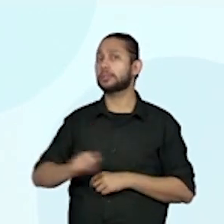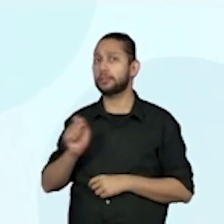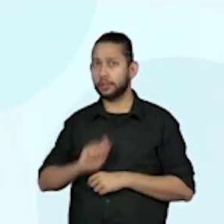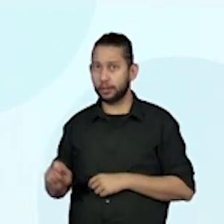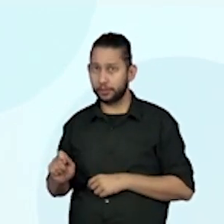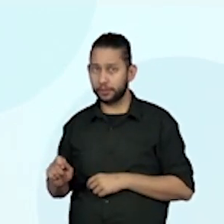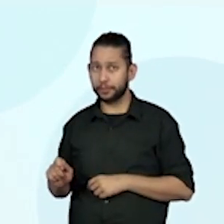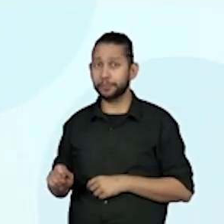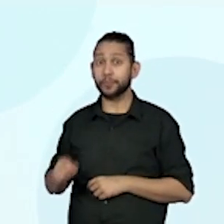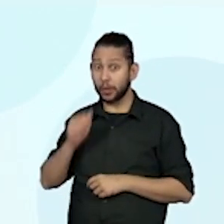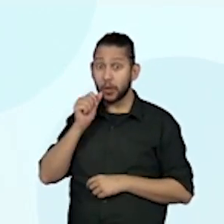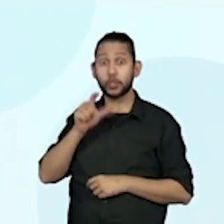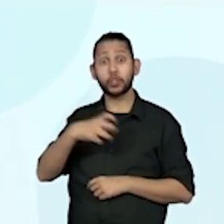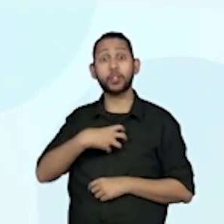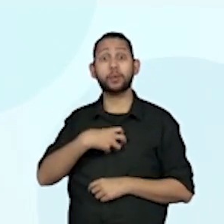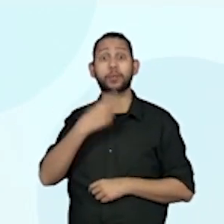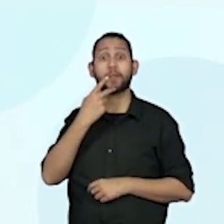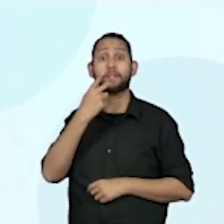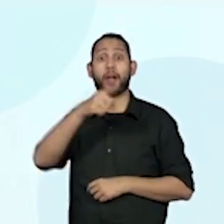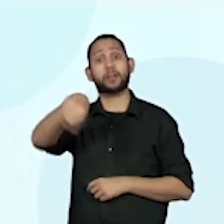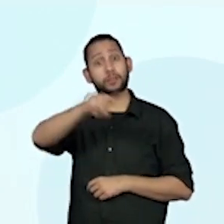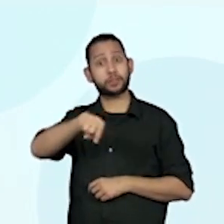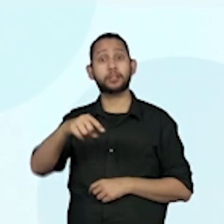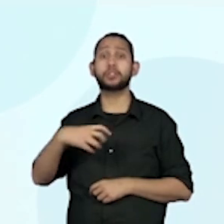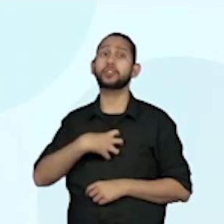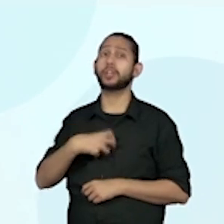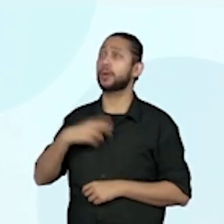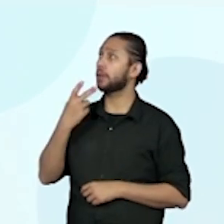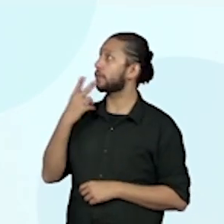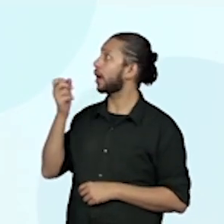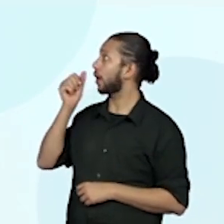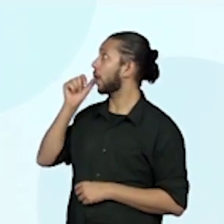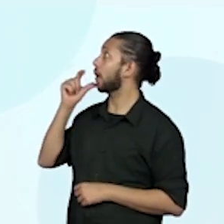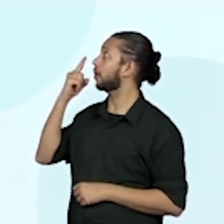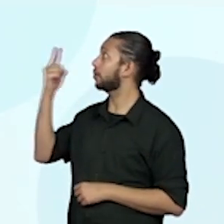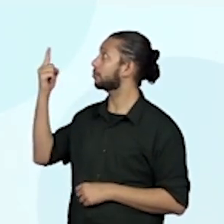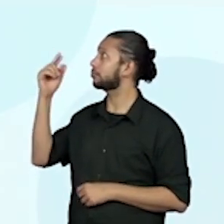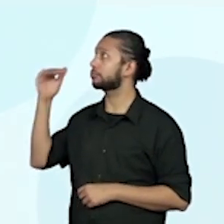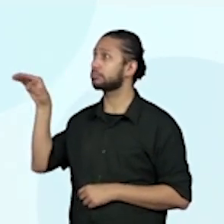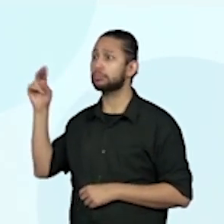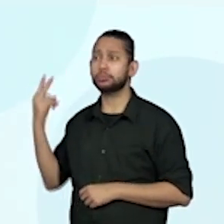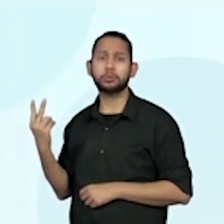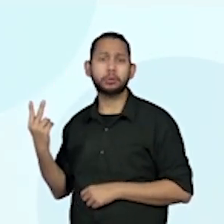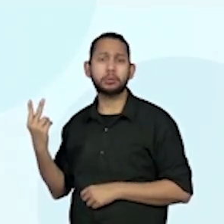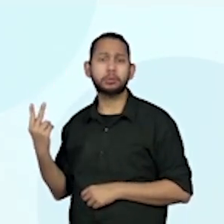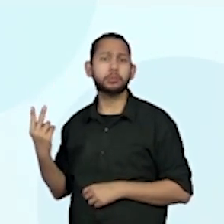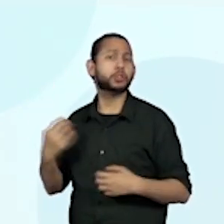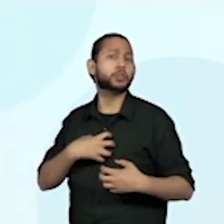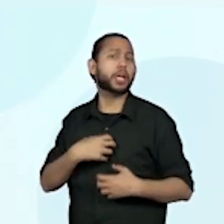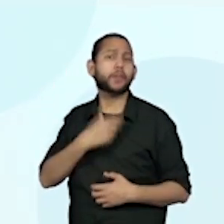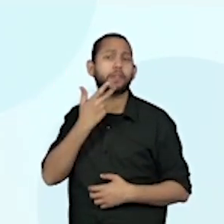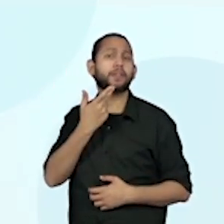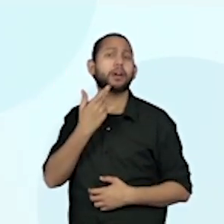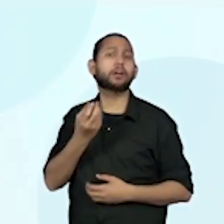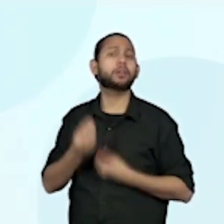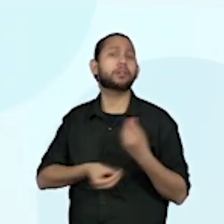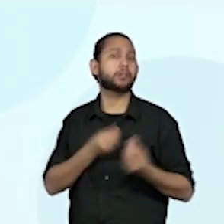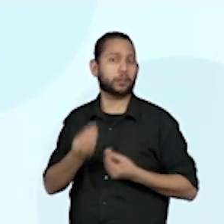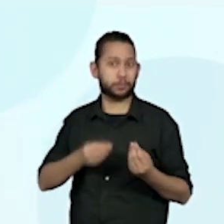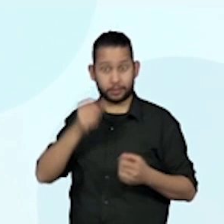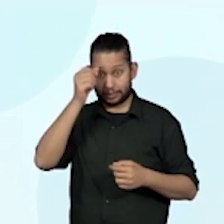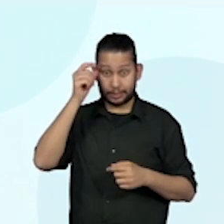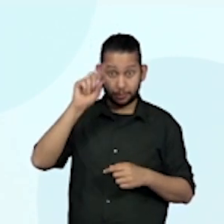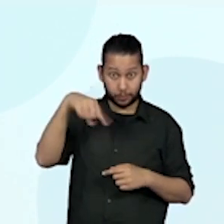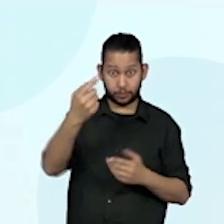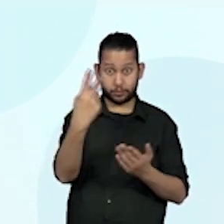coloca leia em voz alta, vocês aí em casa vão ler em voz alta e depois no caderno de vocês, onde